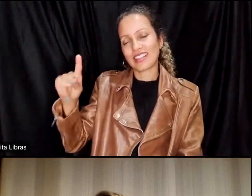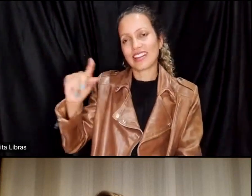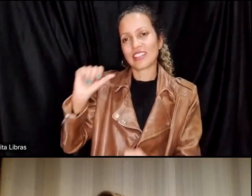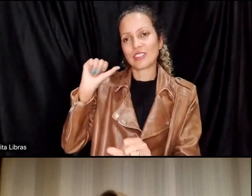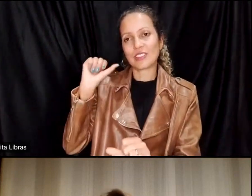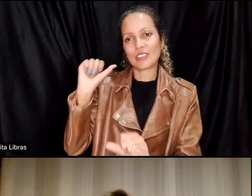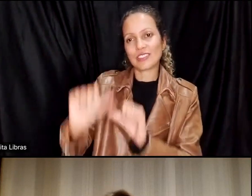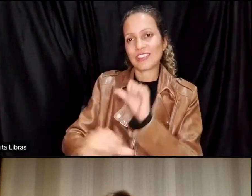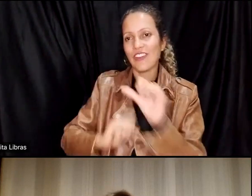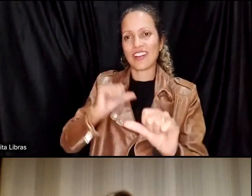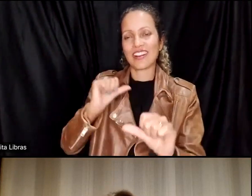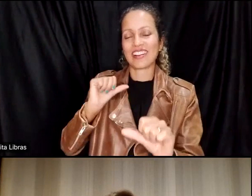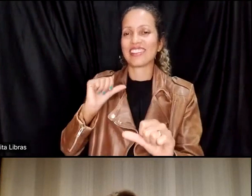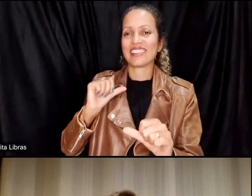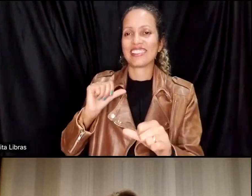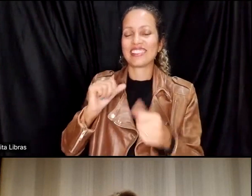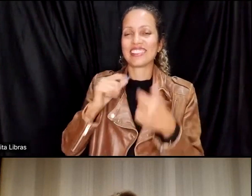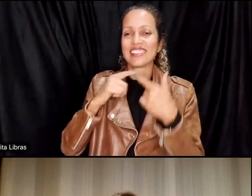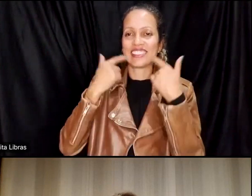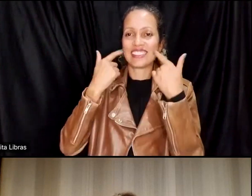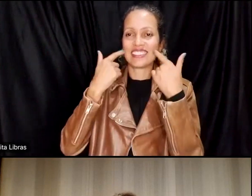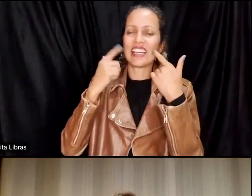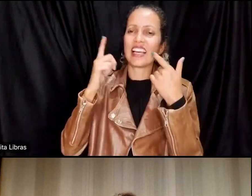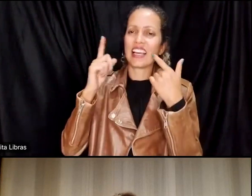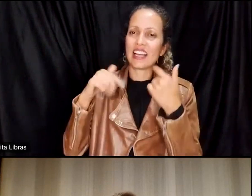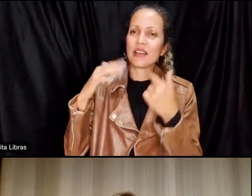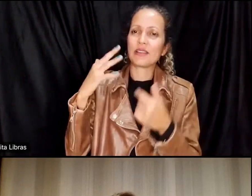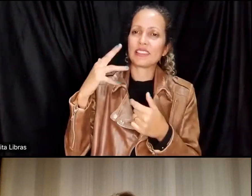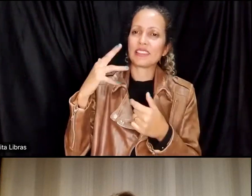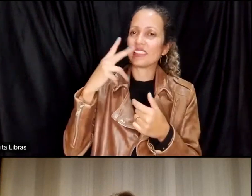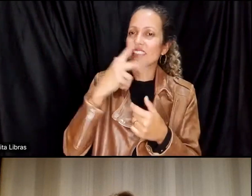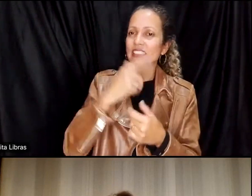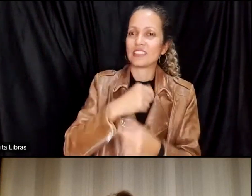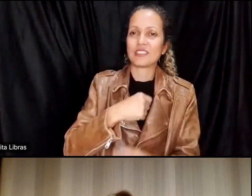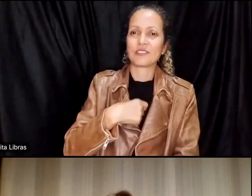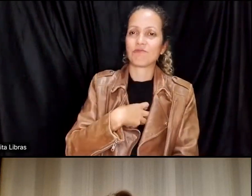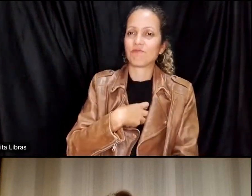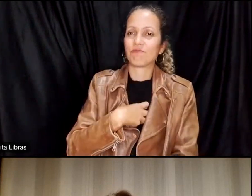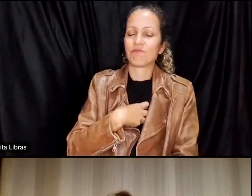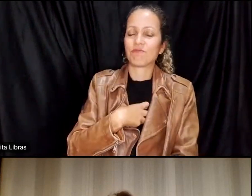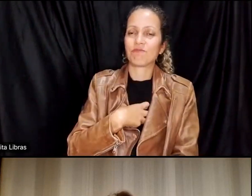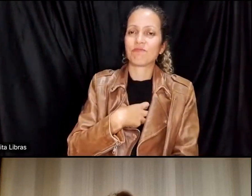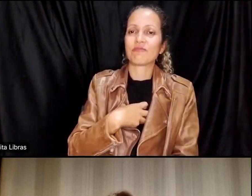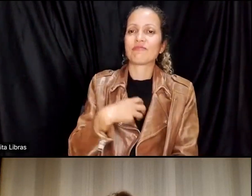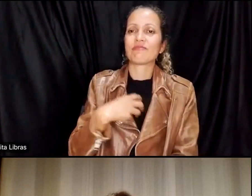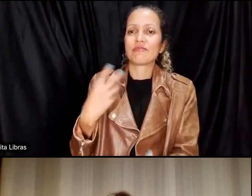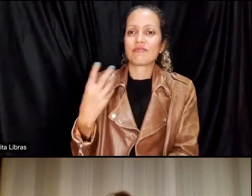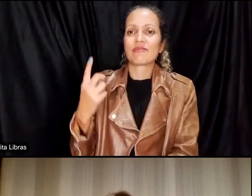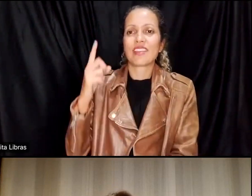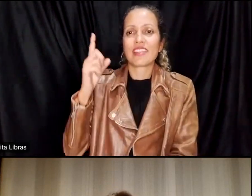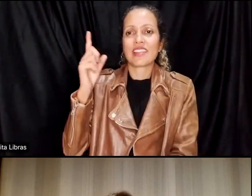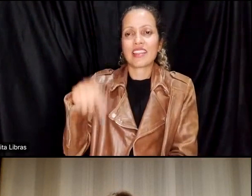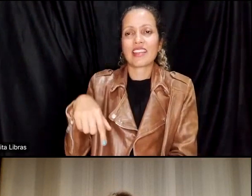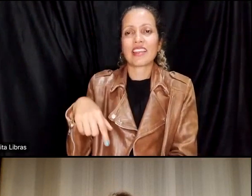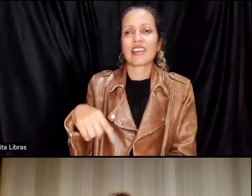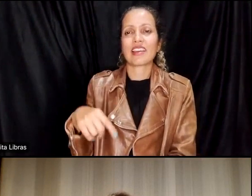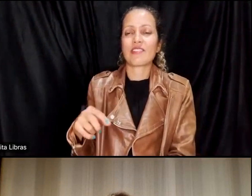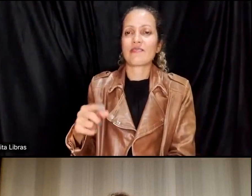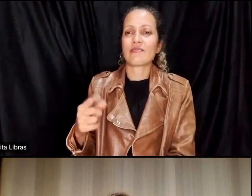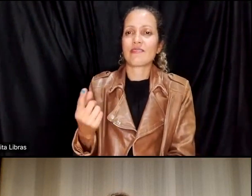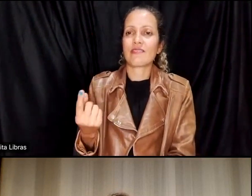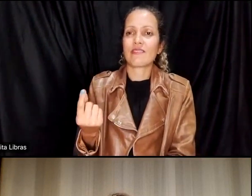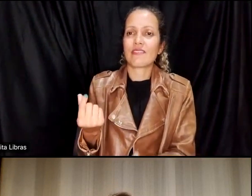lindo, sabe, muito lindo mesmo, então eu digo assim, é uma valorização do trabalho delas,